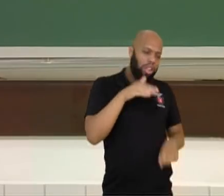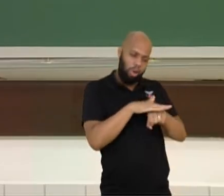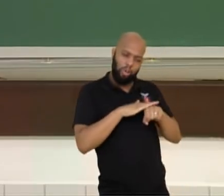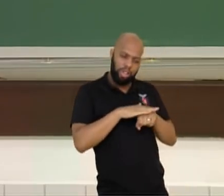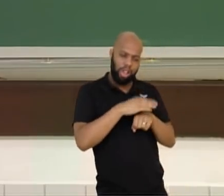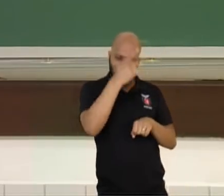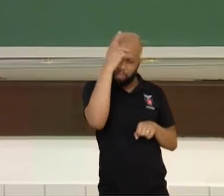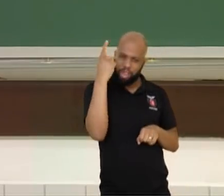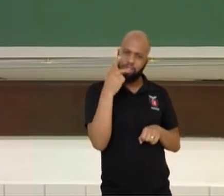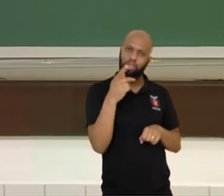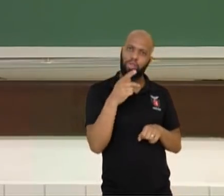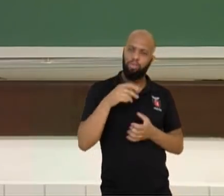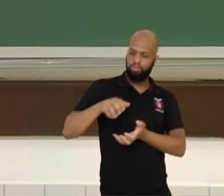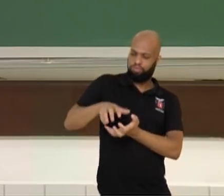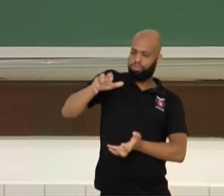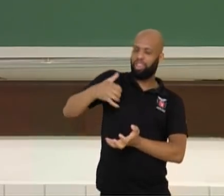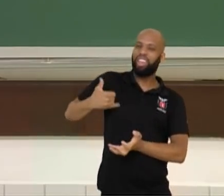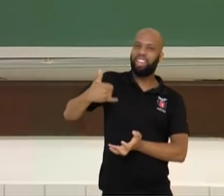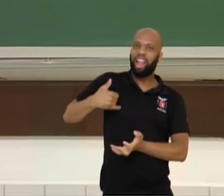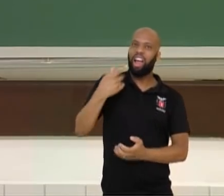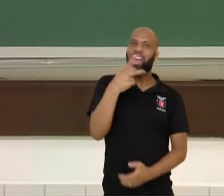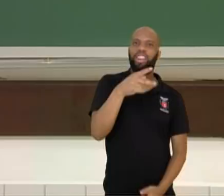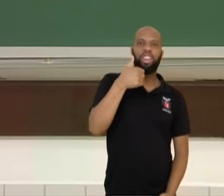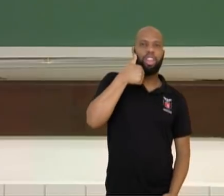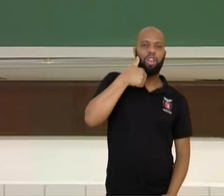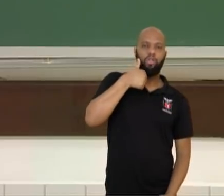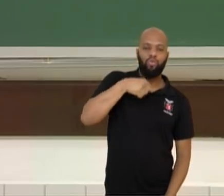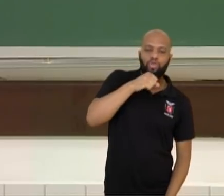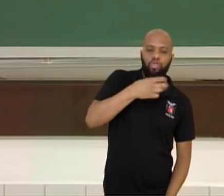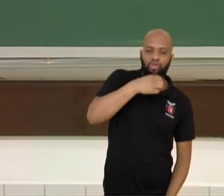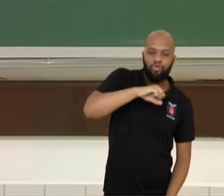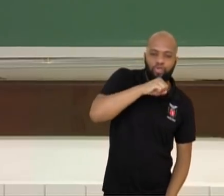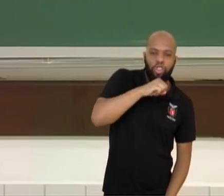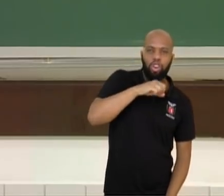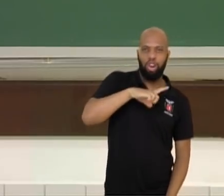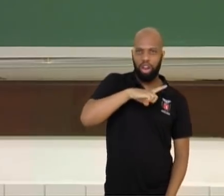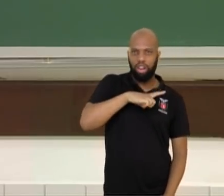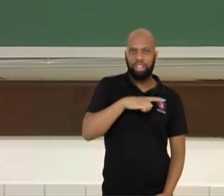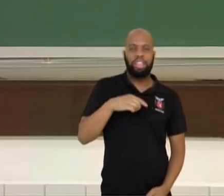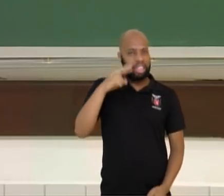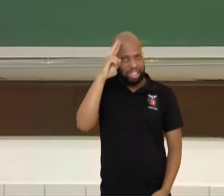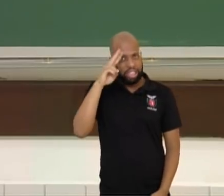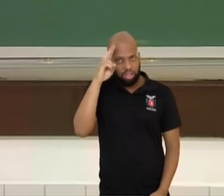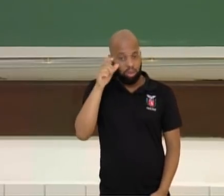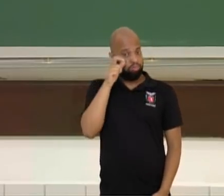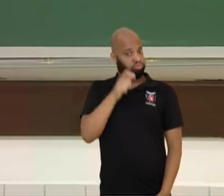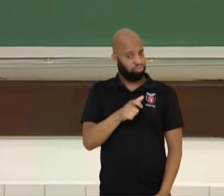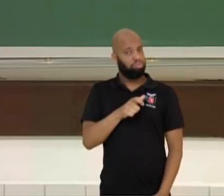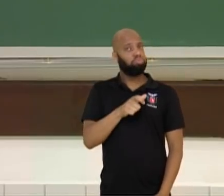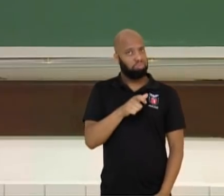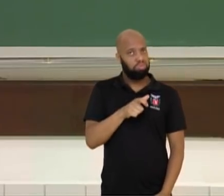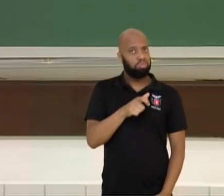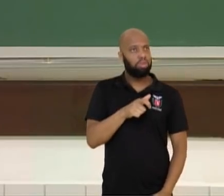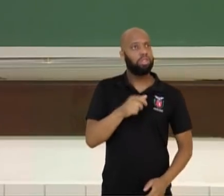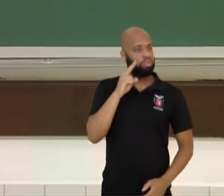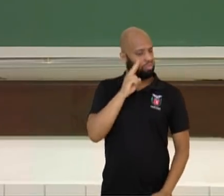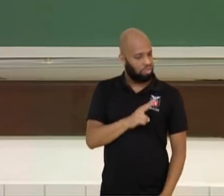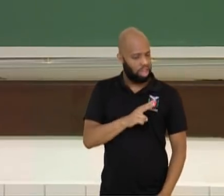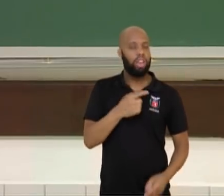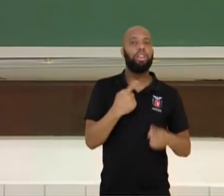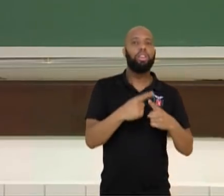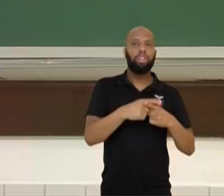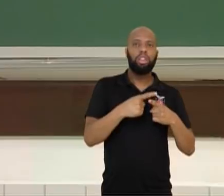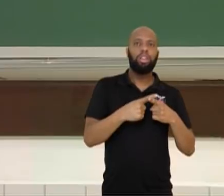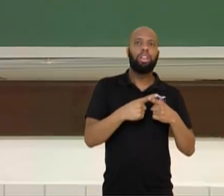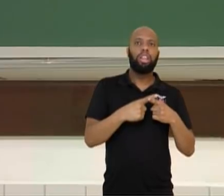velhas da família, né? Com o vô, quem tem bisavô ainda, né? As histórias são bem interessantes de serem escutadas. Porque na